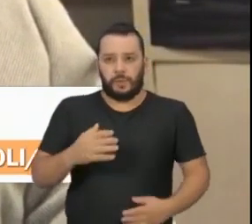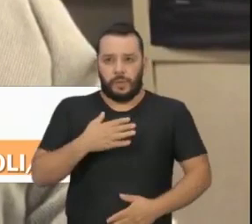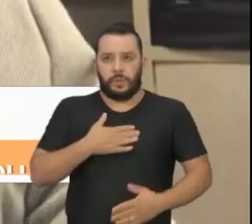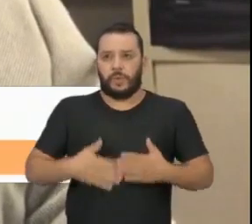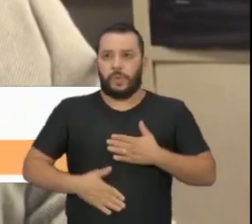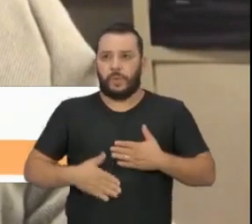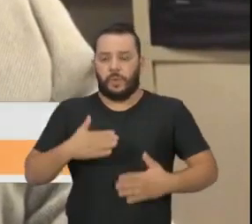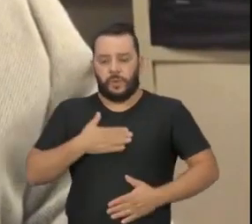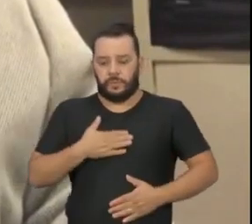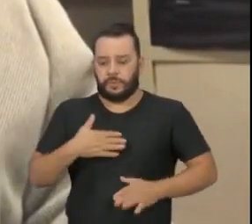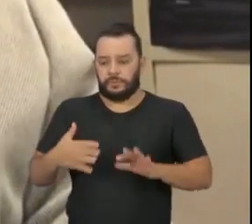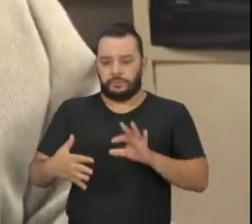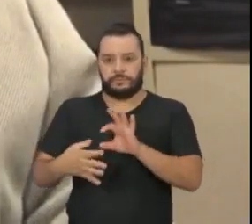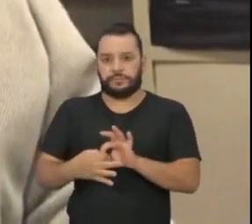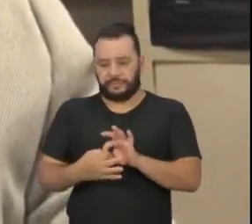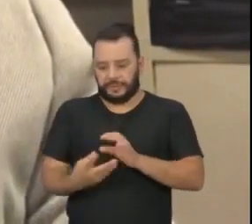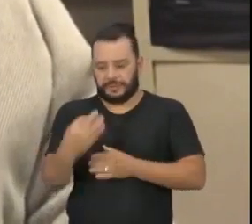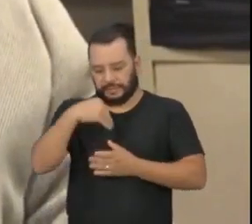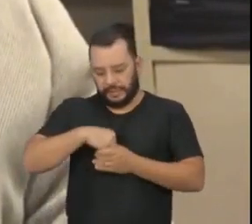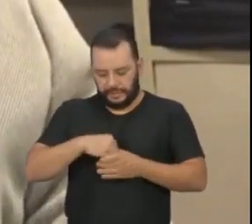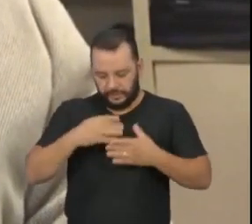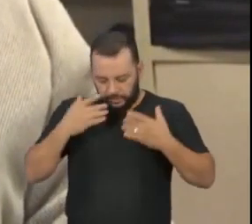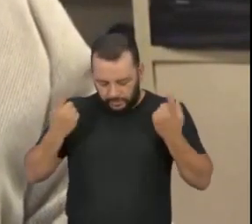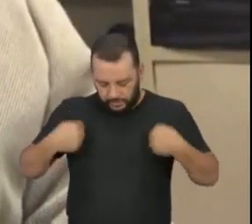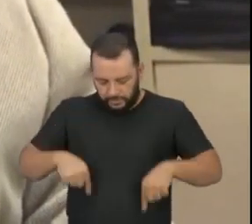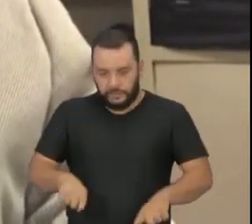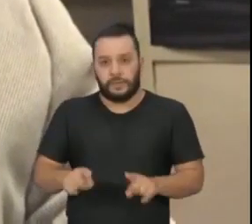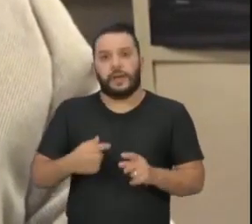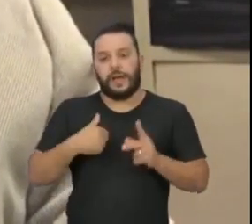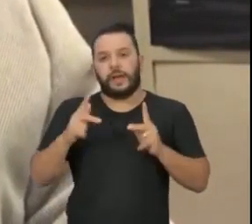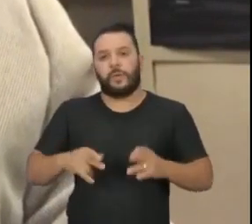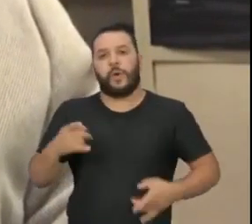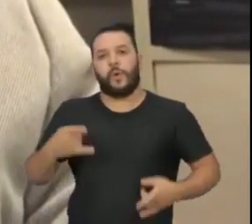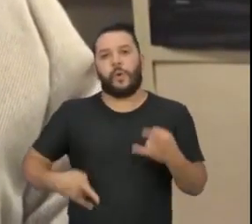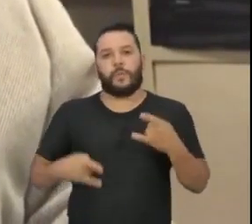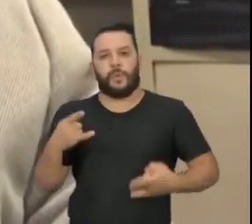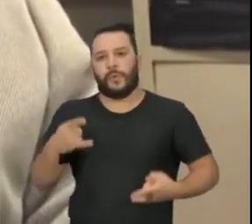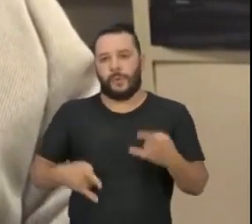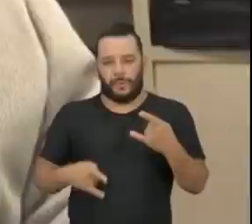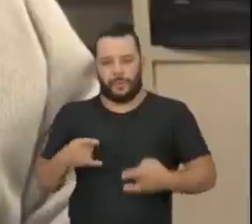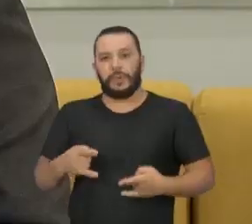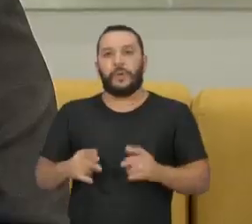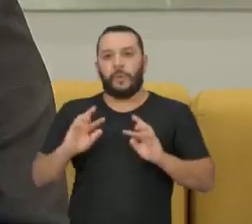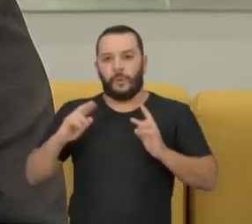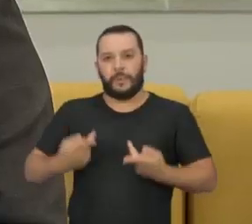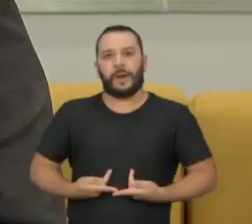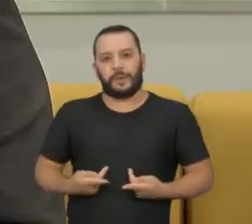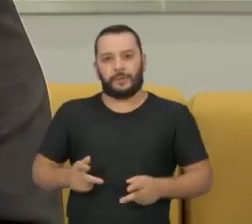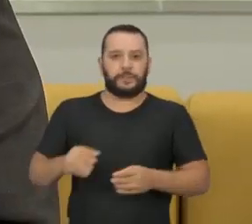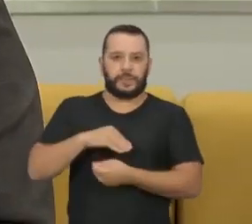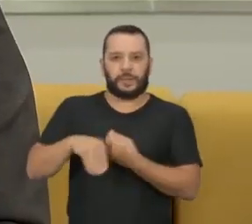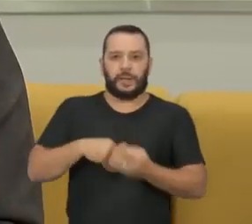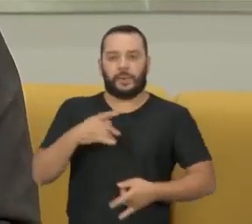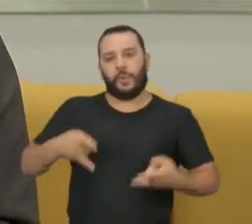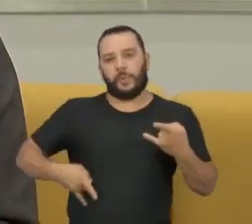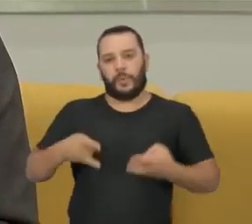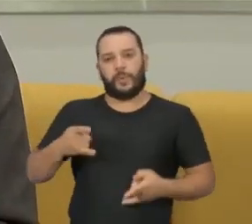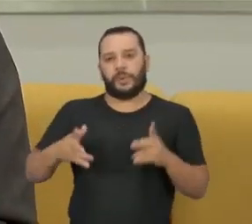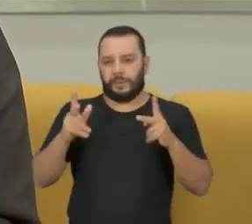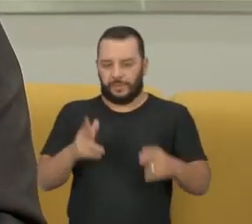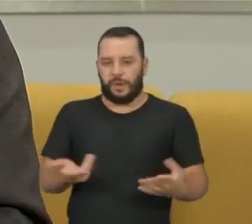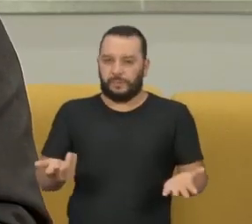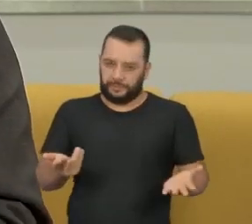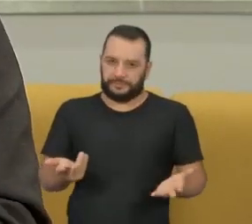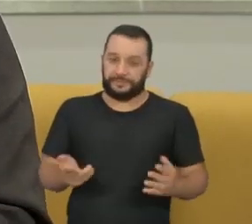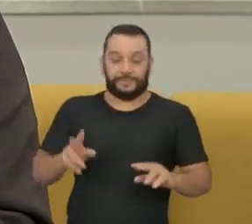corpo, criando o que a gente chama do indivíduo ciborgue, ou do humano expandido. E o Carnaval de São Paulo já